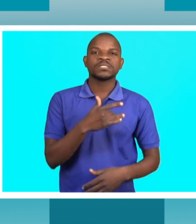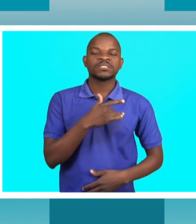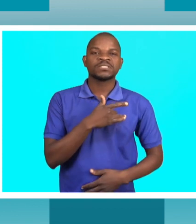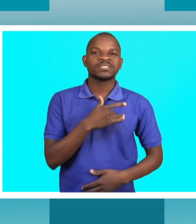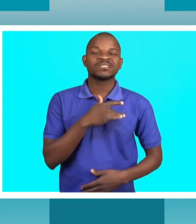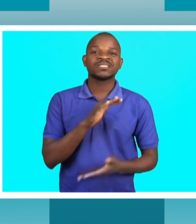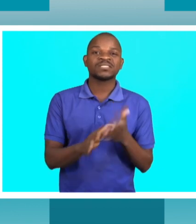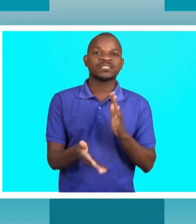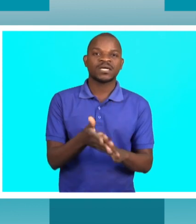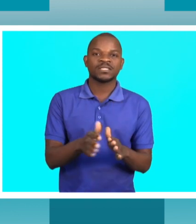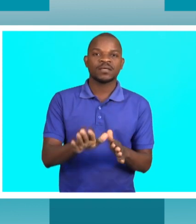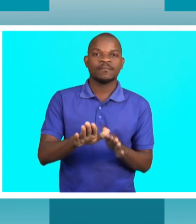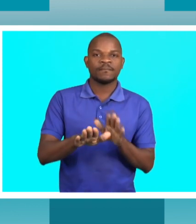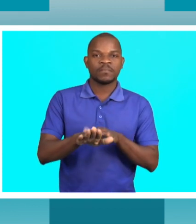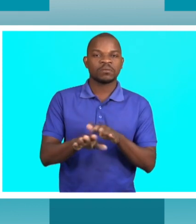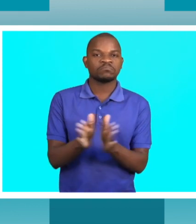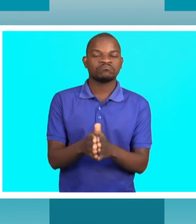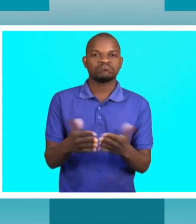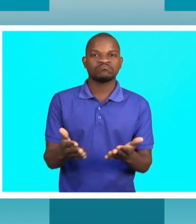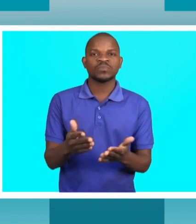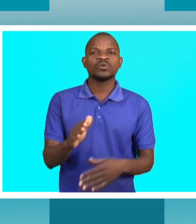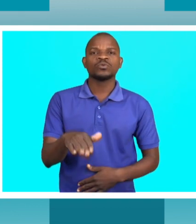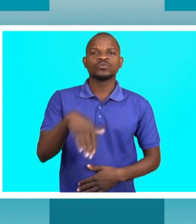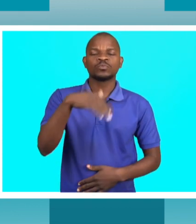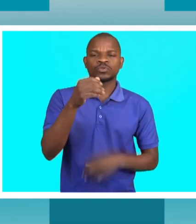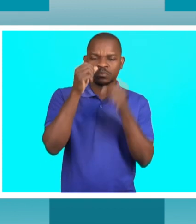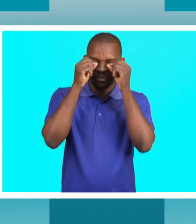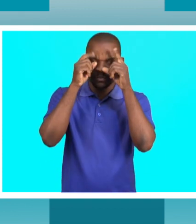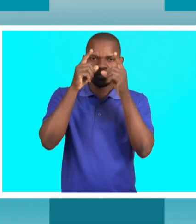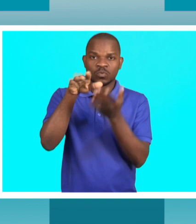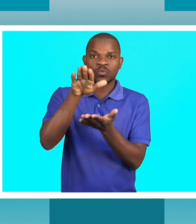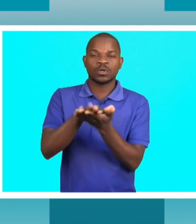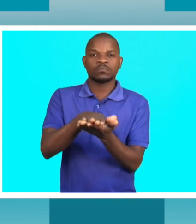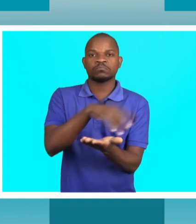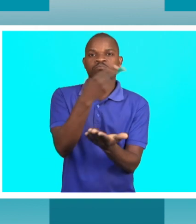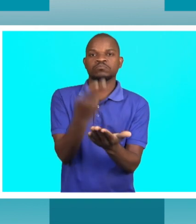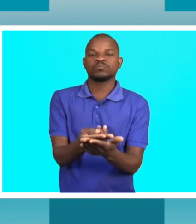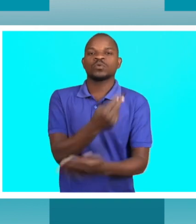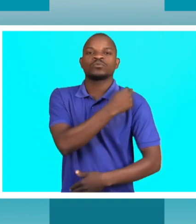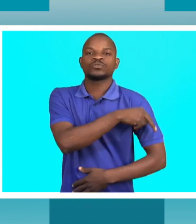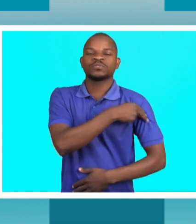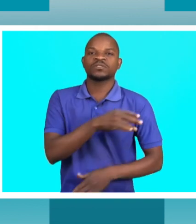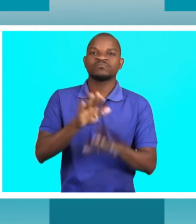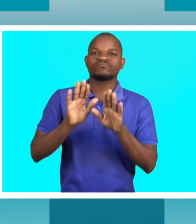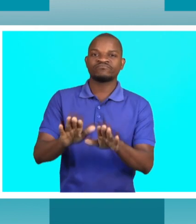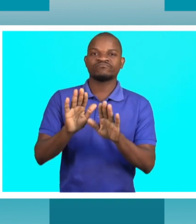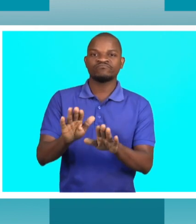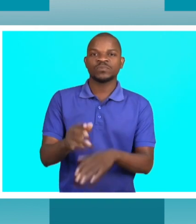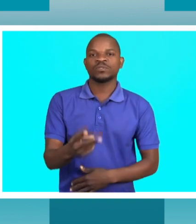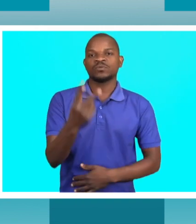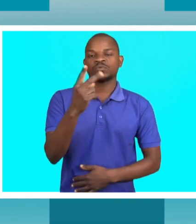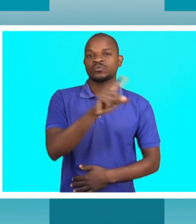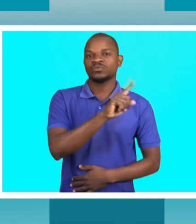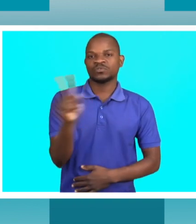as pernas. Vi-me numa cama do hospital, onde fiquei internada durante dois